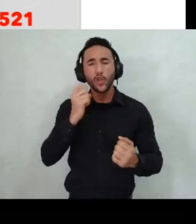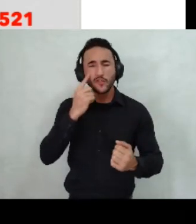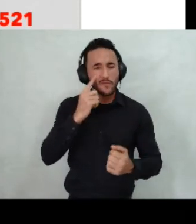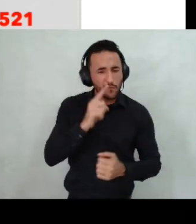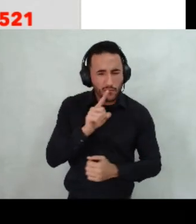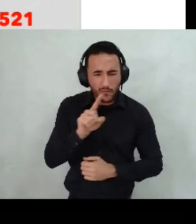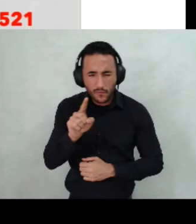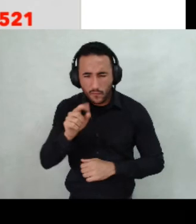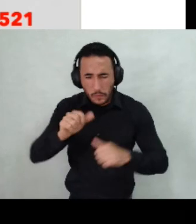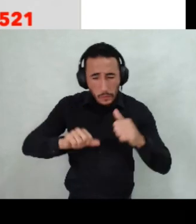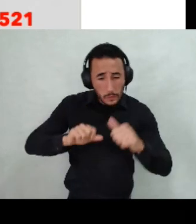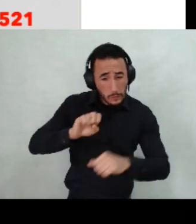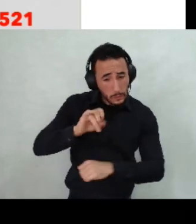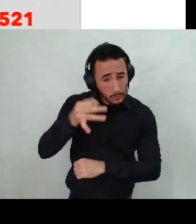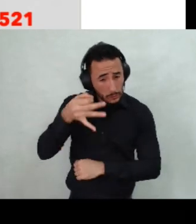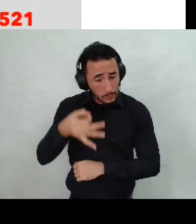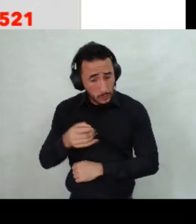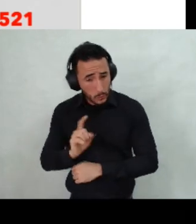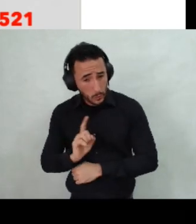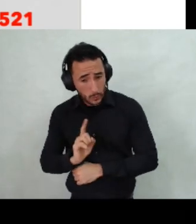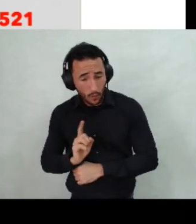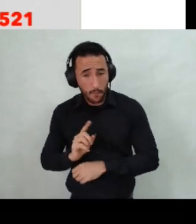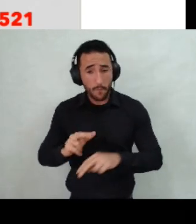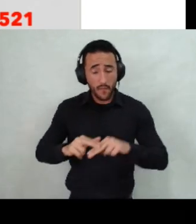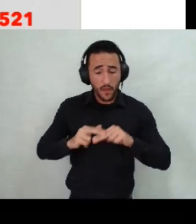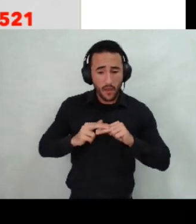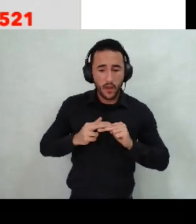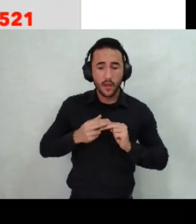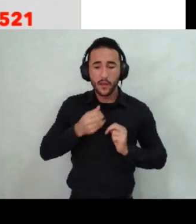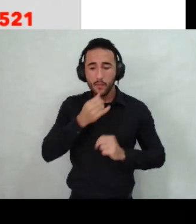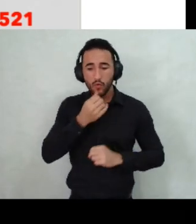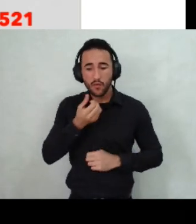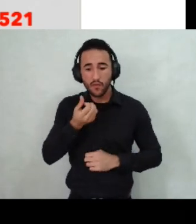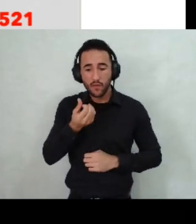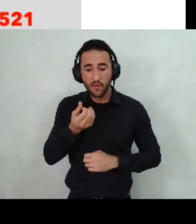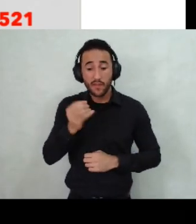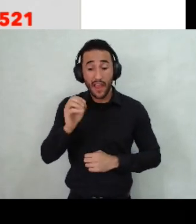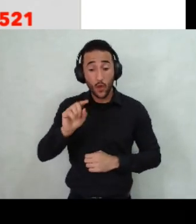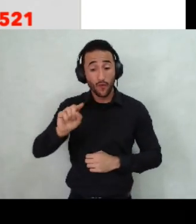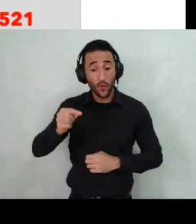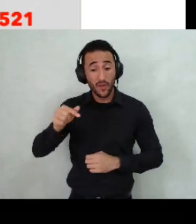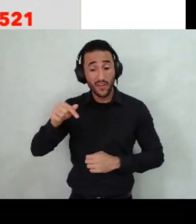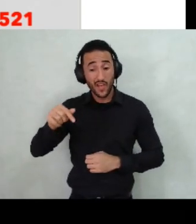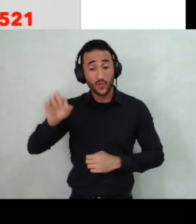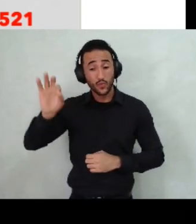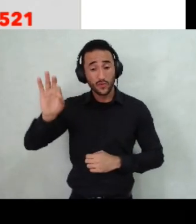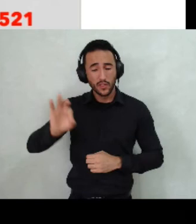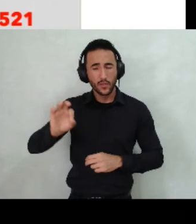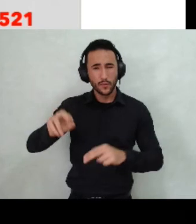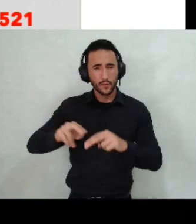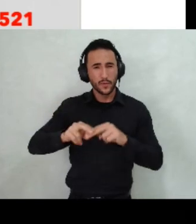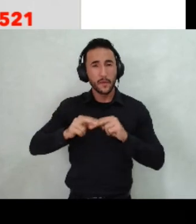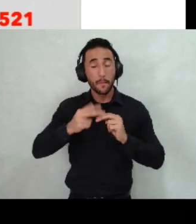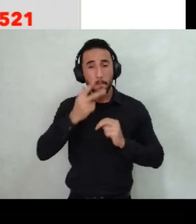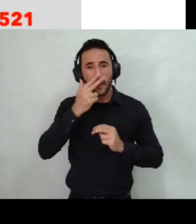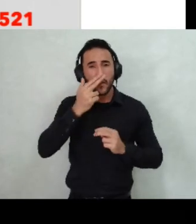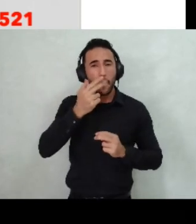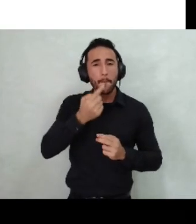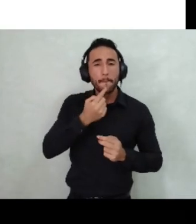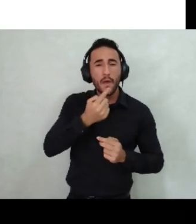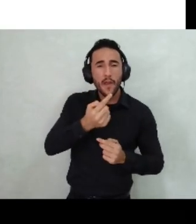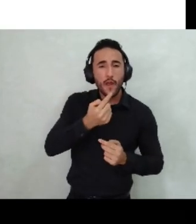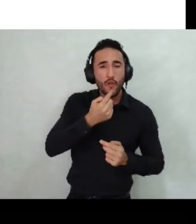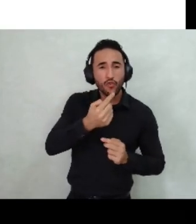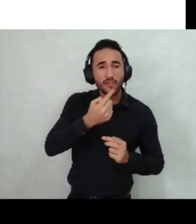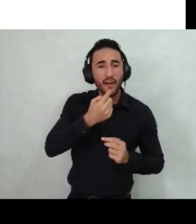4,5% para 0,7%. Aí sim, se aproximando das estatísticas